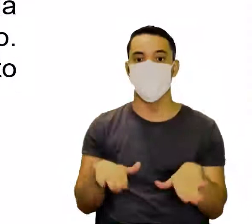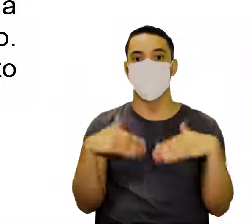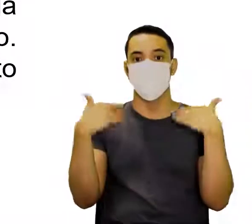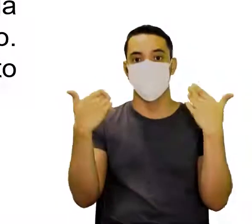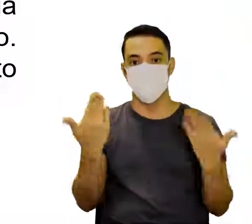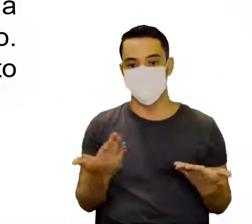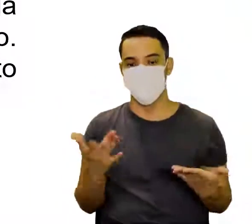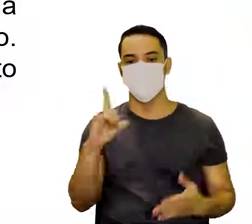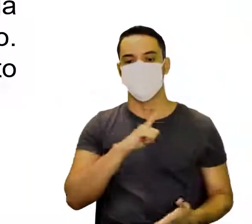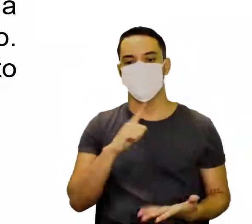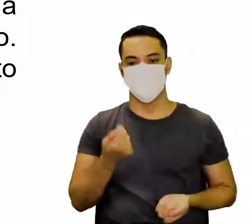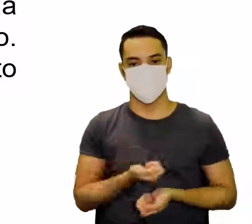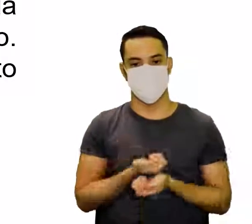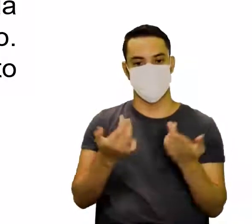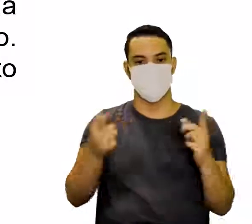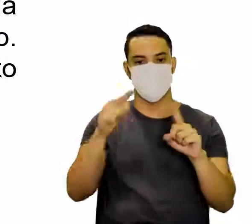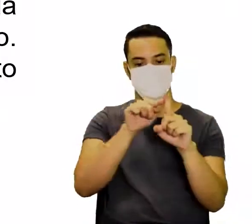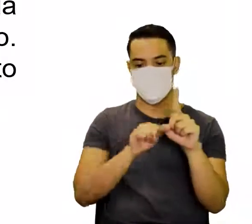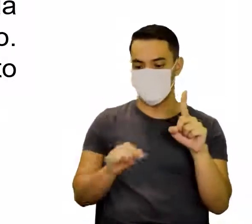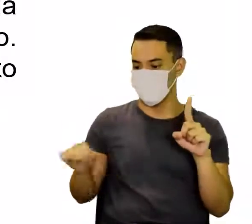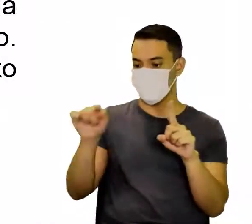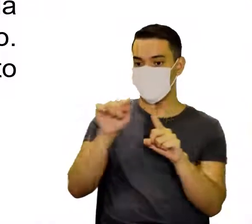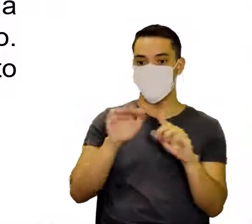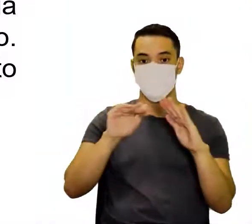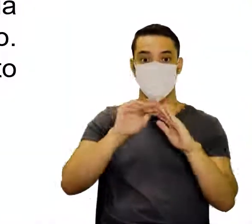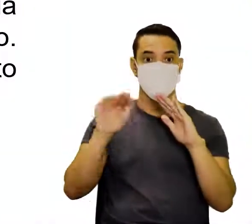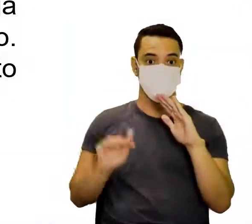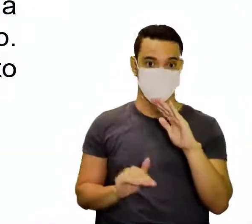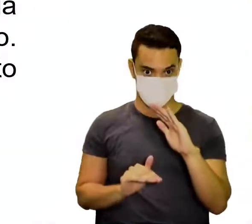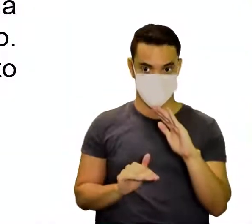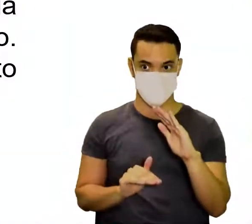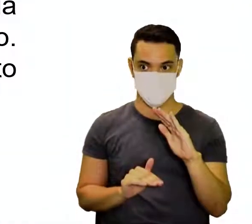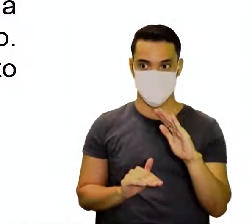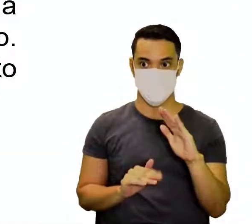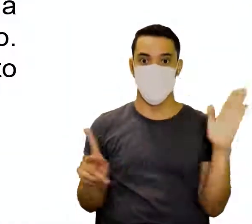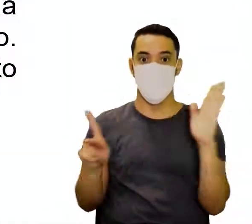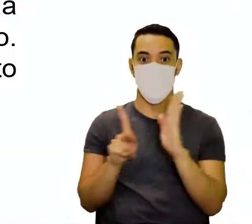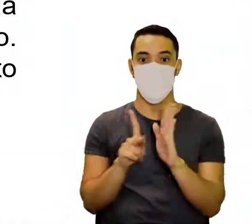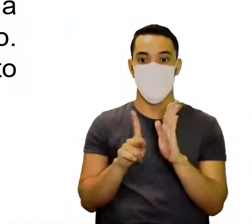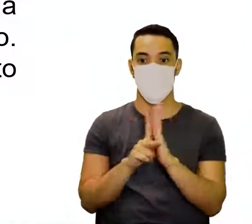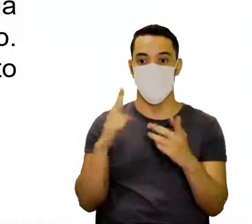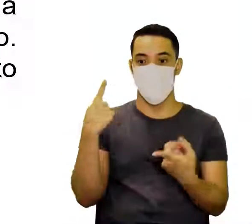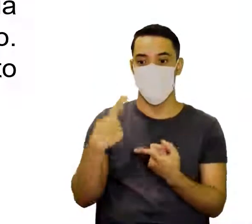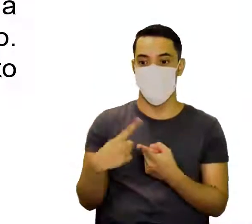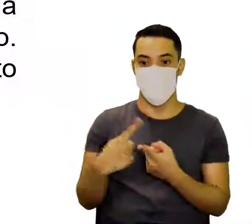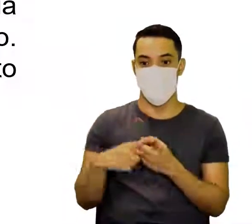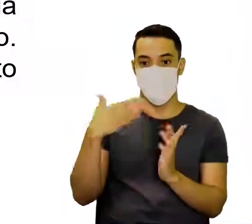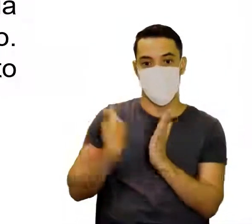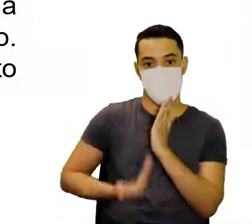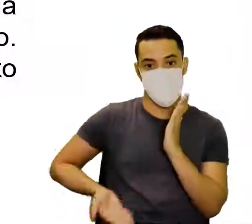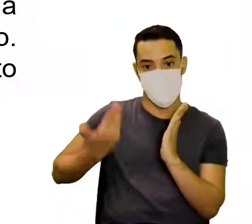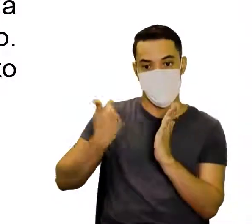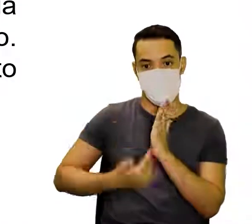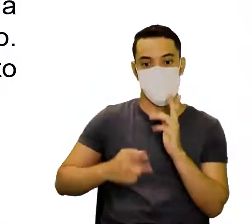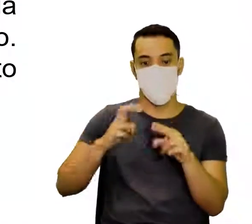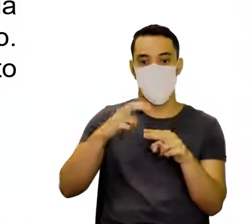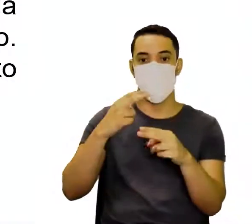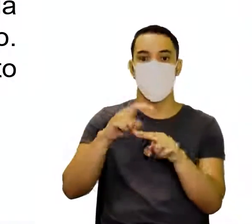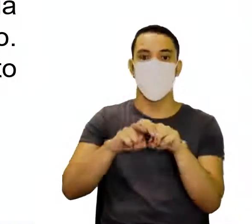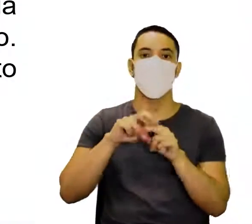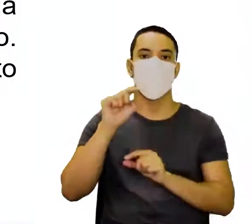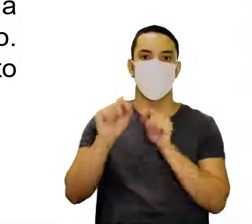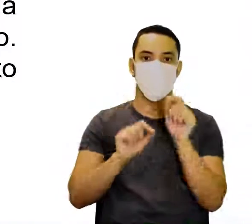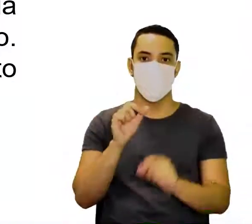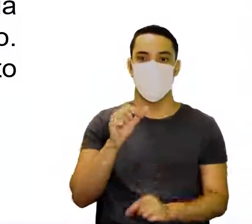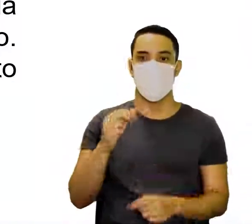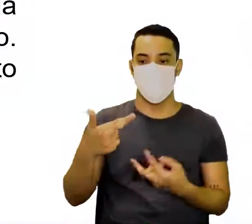tensão entregue ao circuito será o quê? Menor, né, pessoal? Parte dela vai ser perdida por causa da resistência